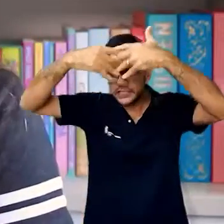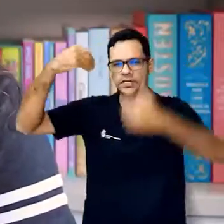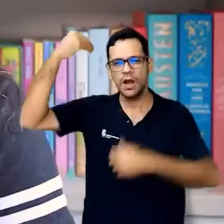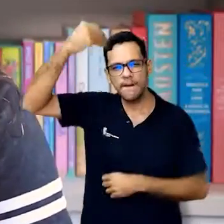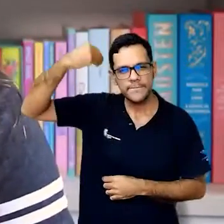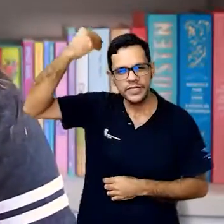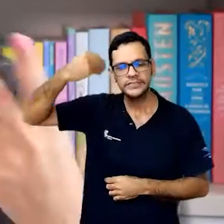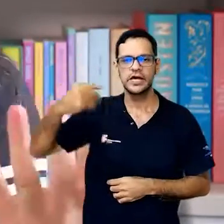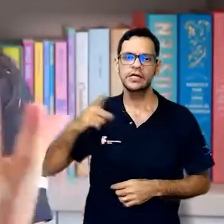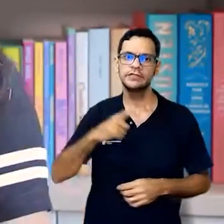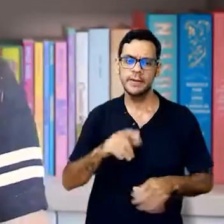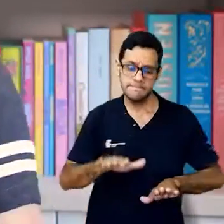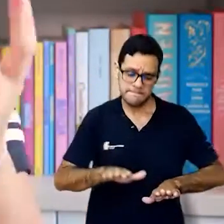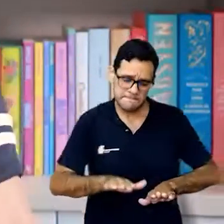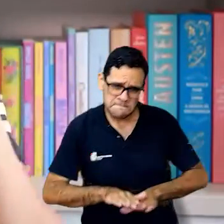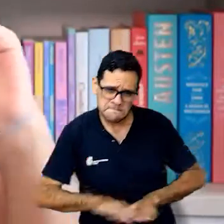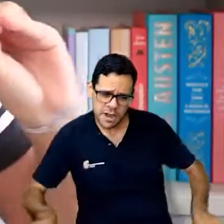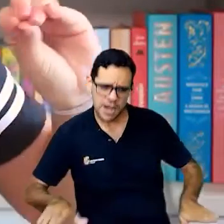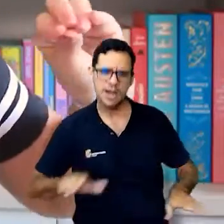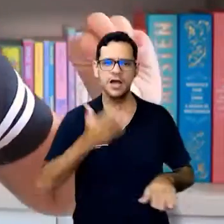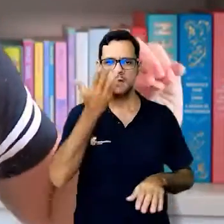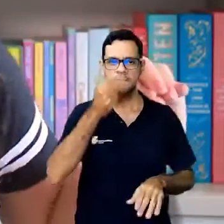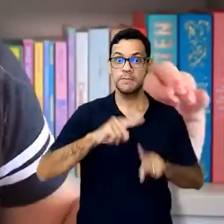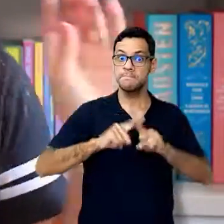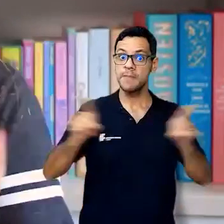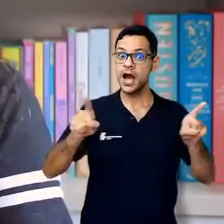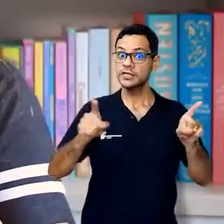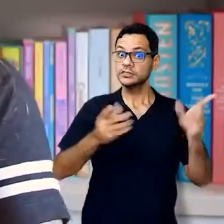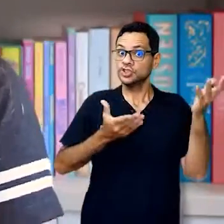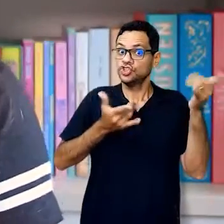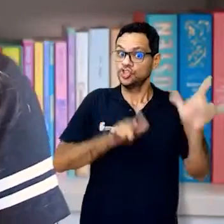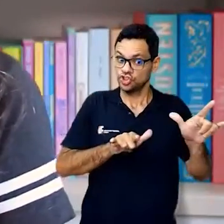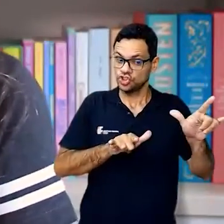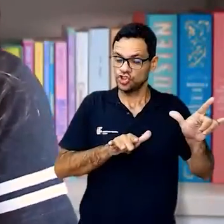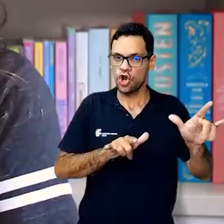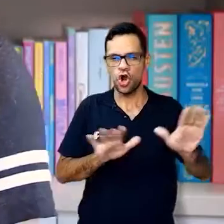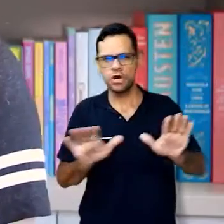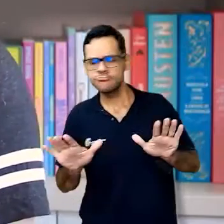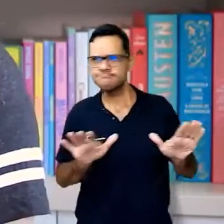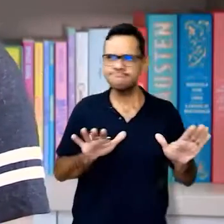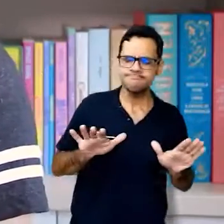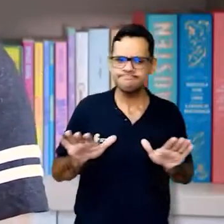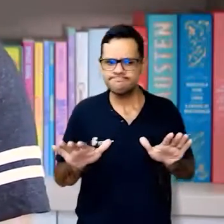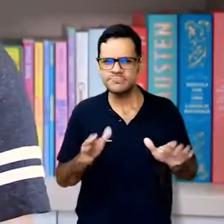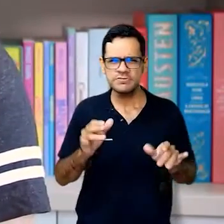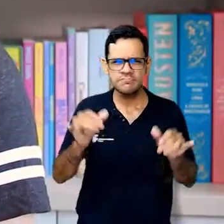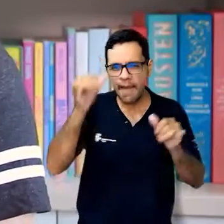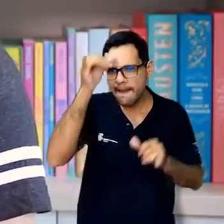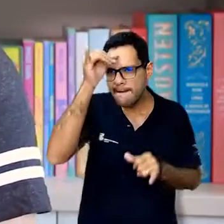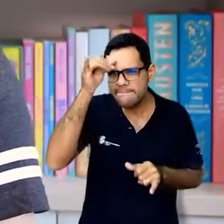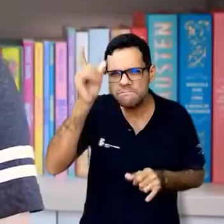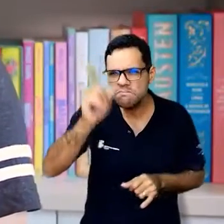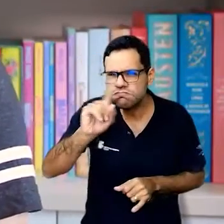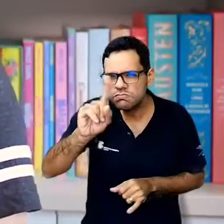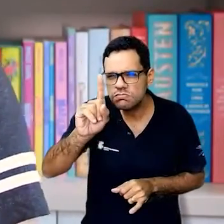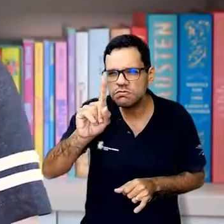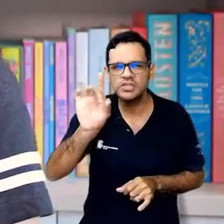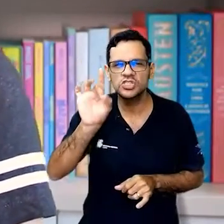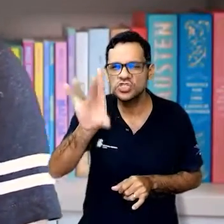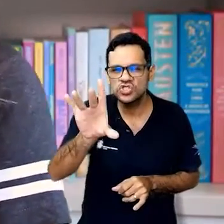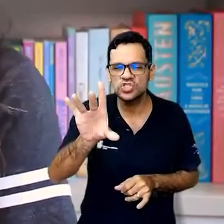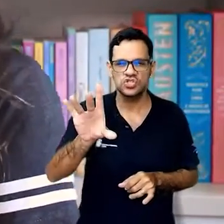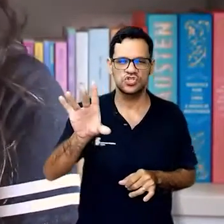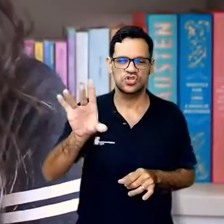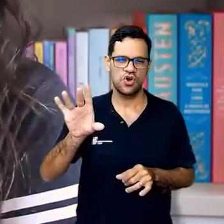muito reflexivos também. É claro que existem os mais infantis mesmo, mas infanto-juvenil, assim, não necessariamente é uma coisa boba,